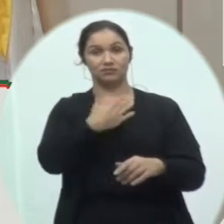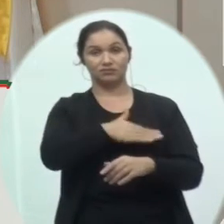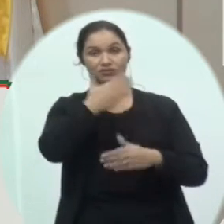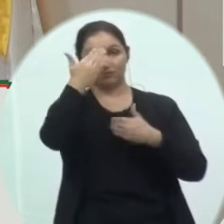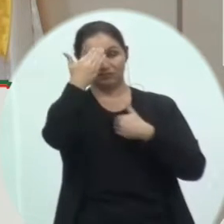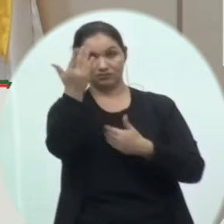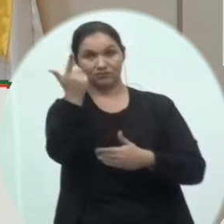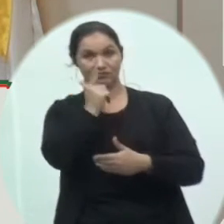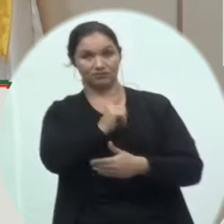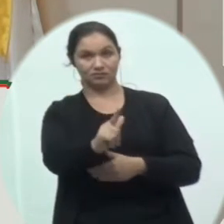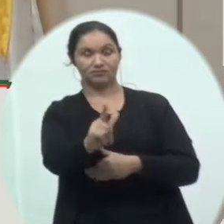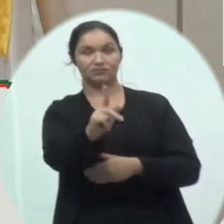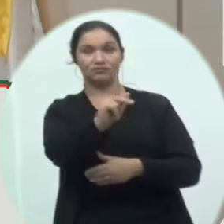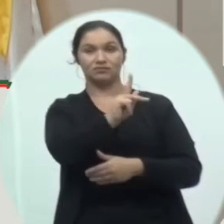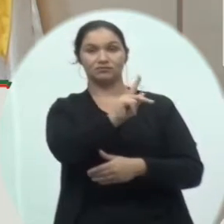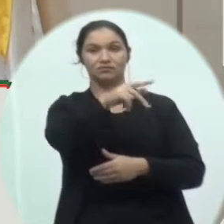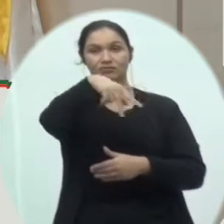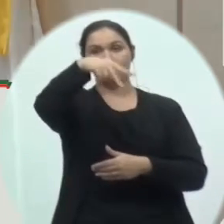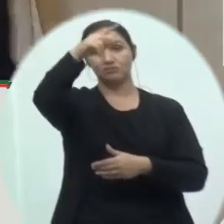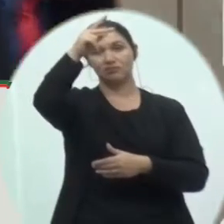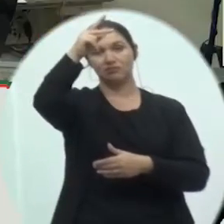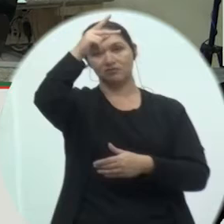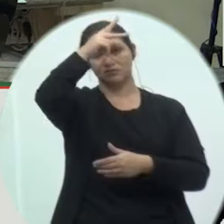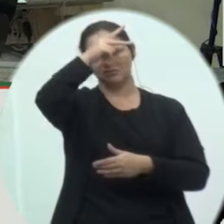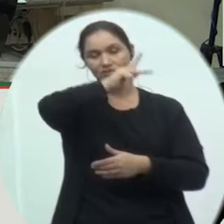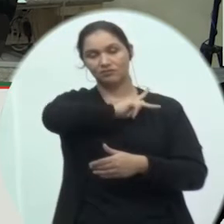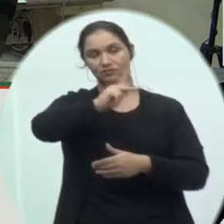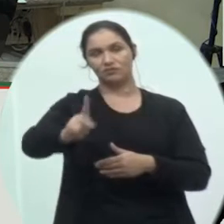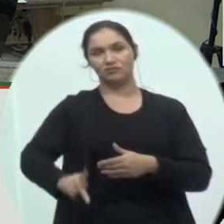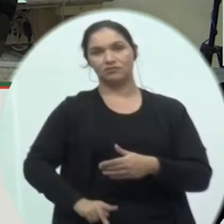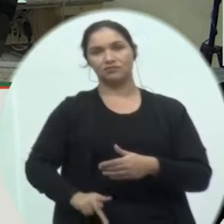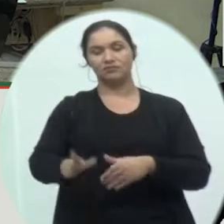agradeço mais uma vez o presidente pelo tempo cedido. Obrigado.